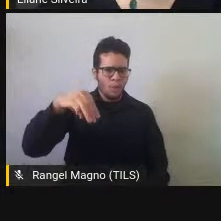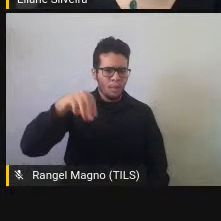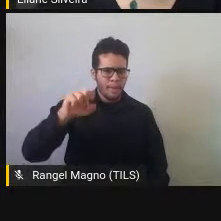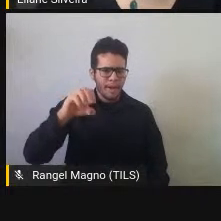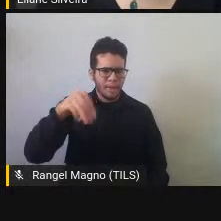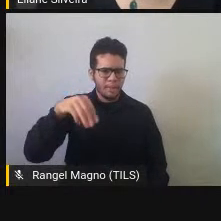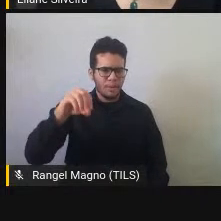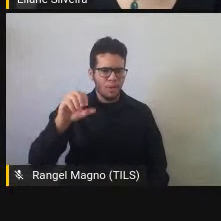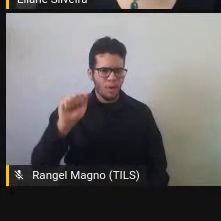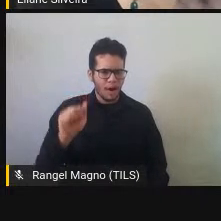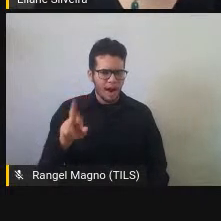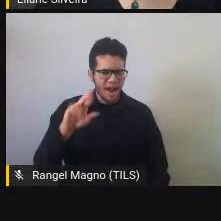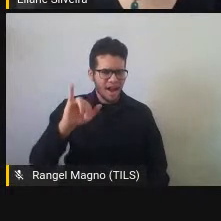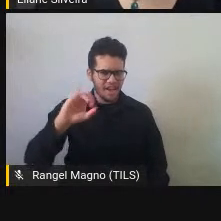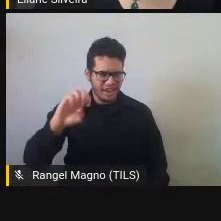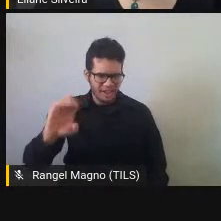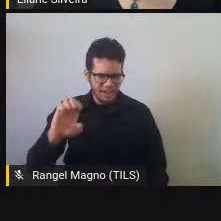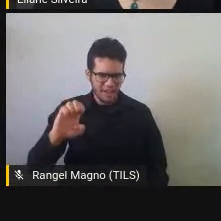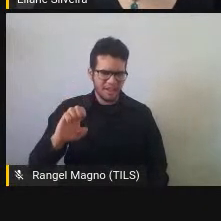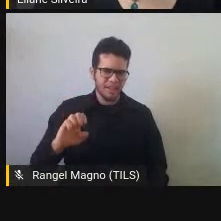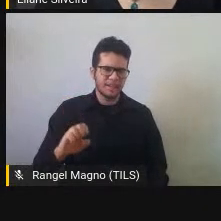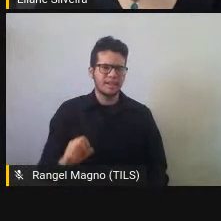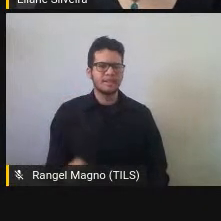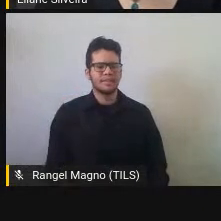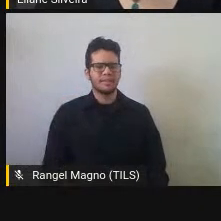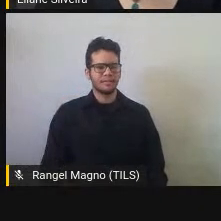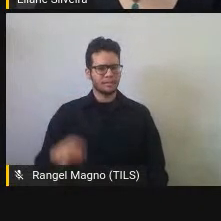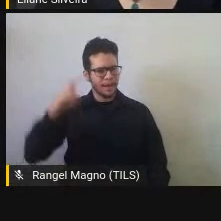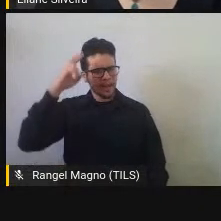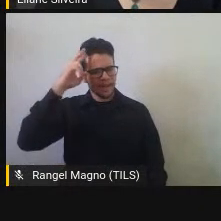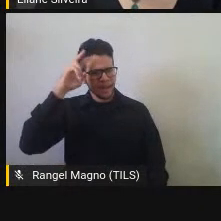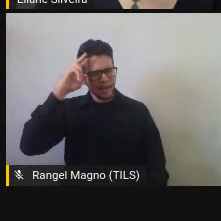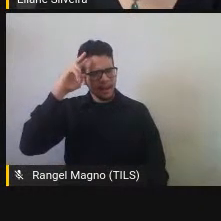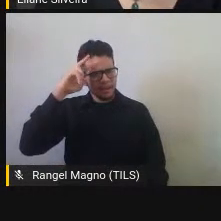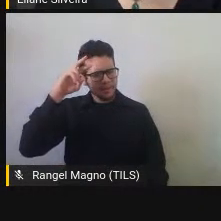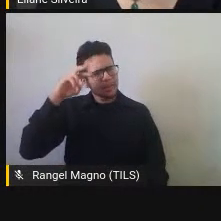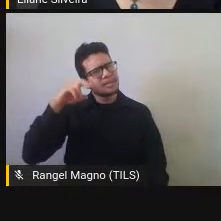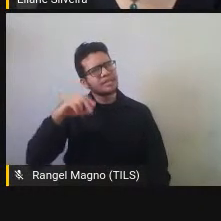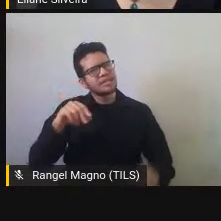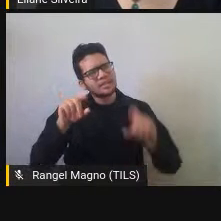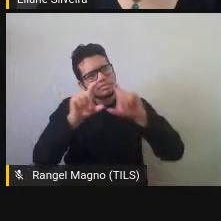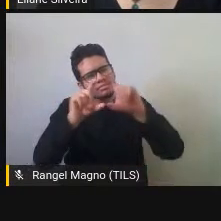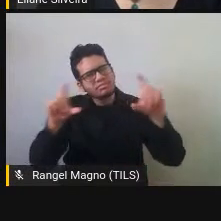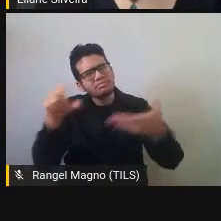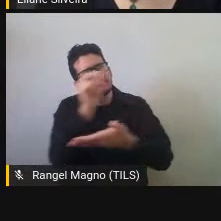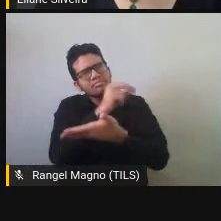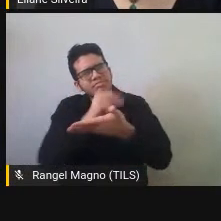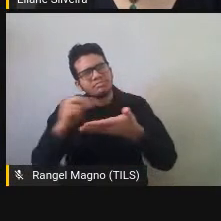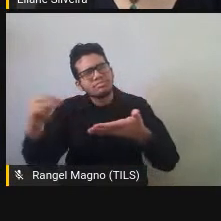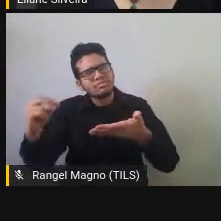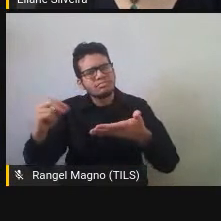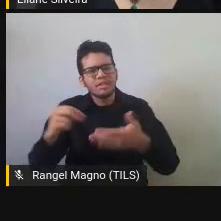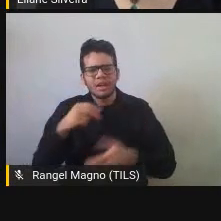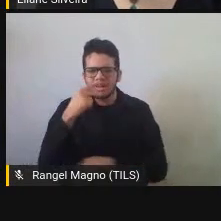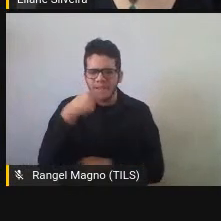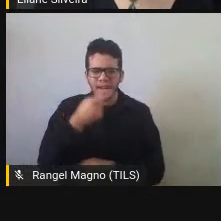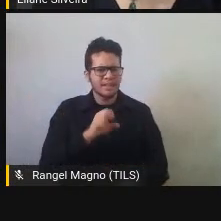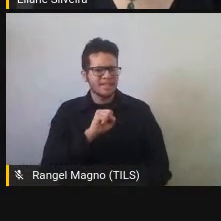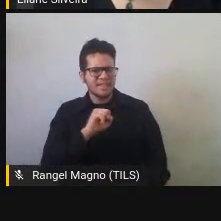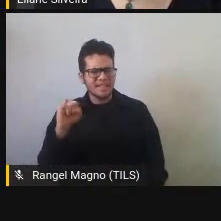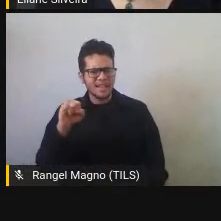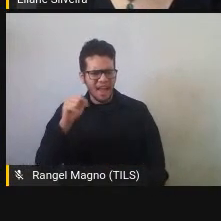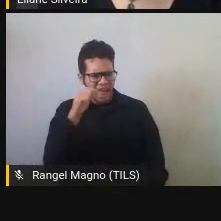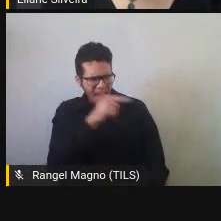jardim de Leipzig qualquer um diria isso ele diz no início do manuscrito ele diz logo depois se o julgamento é este